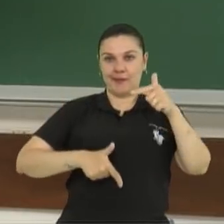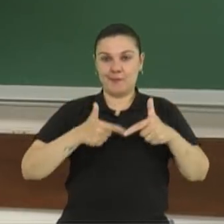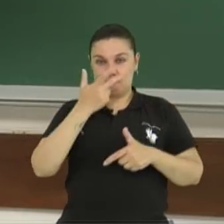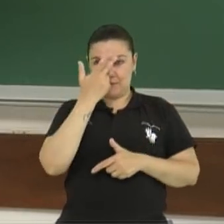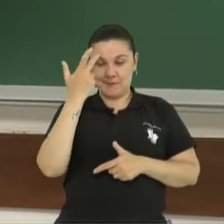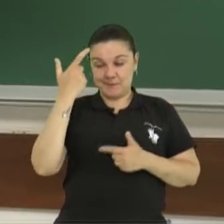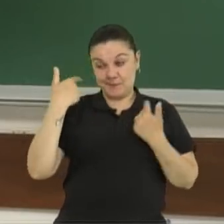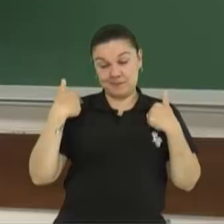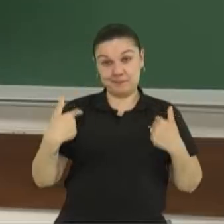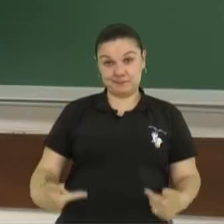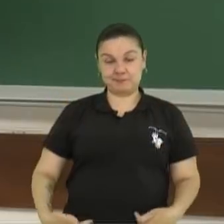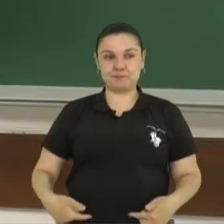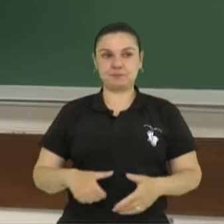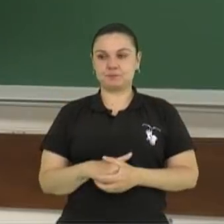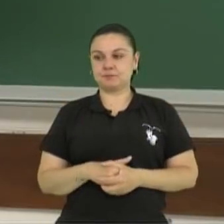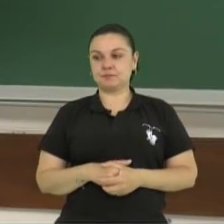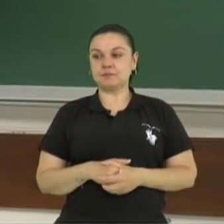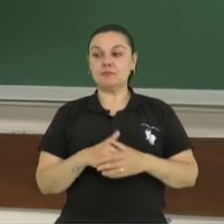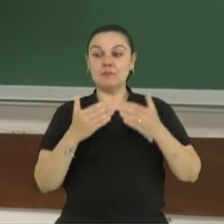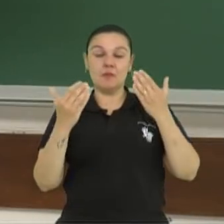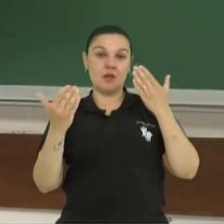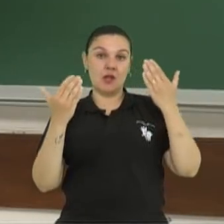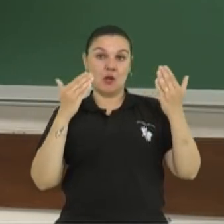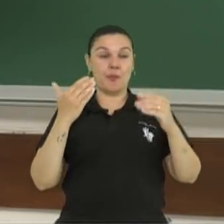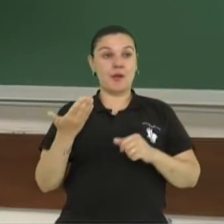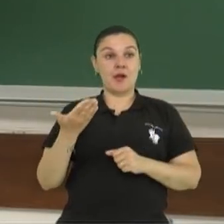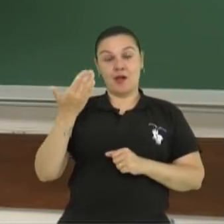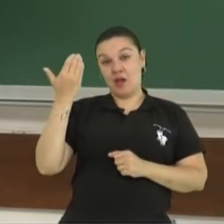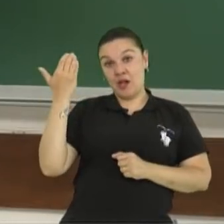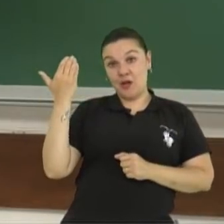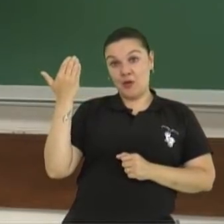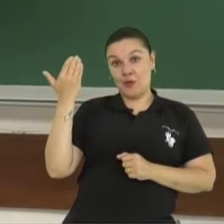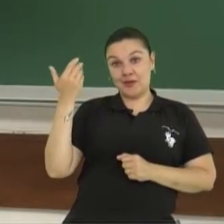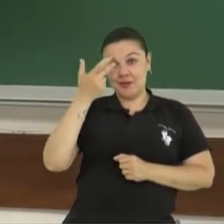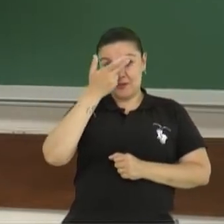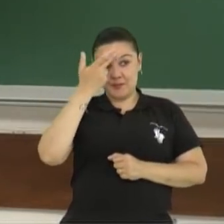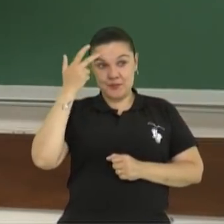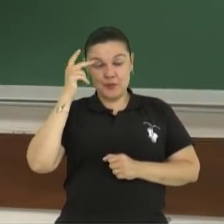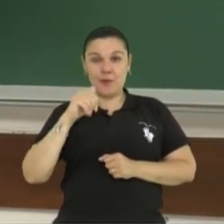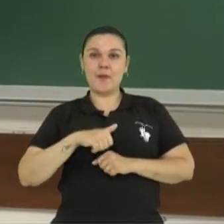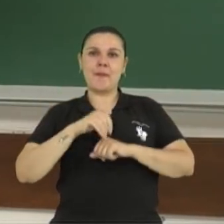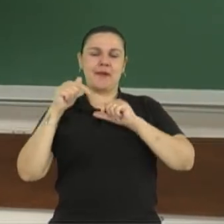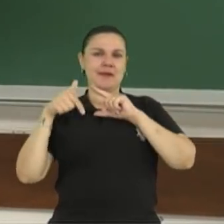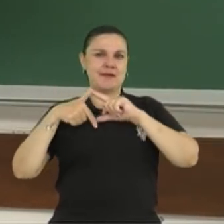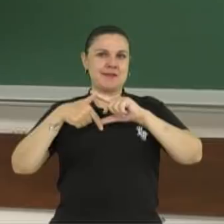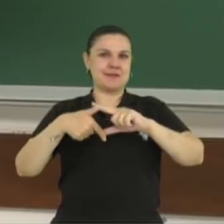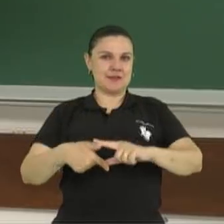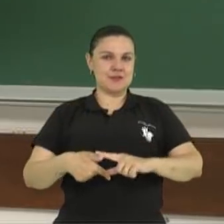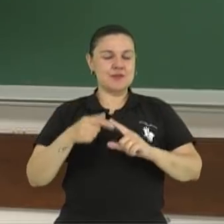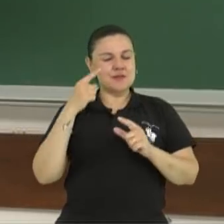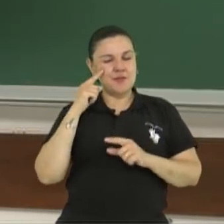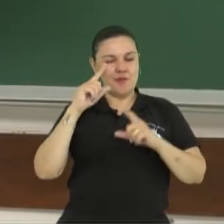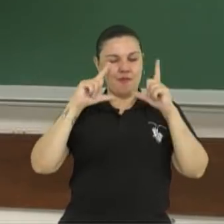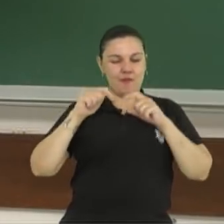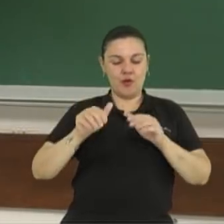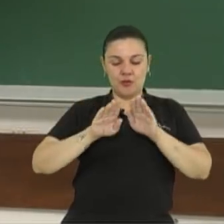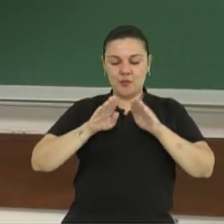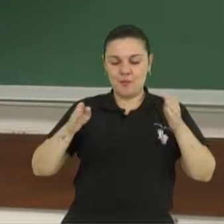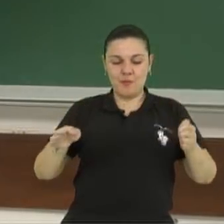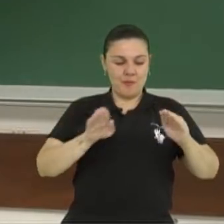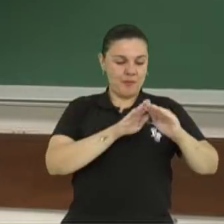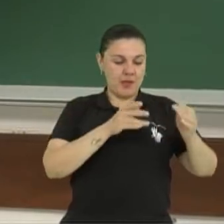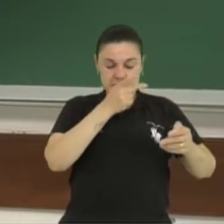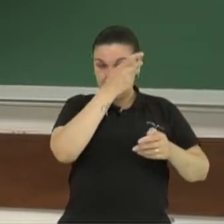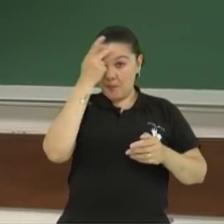humana, né? Se a gente comparar com a outra indústria lá que é mais tradicional, na fotografia a gente tinha